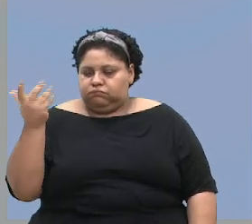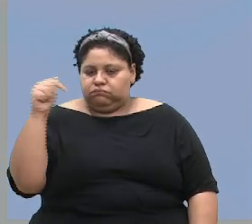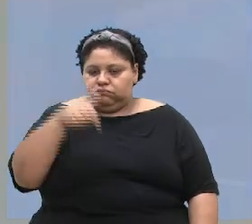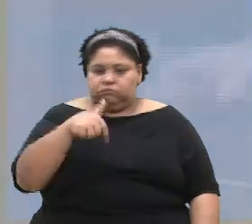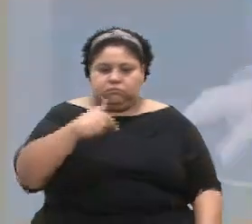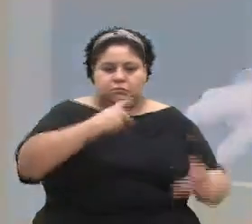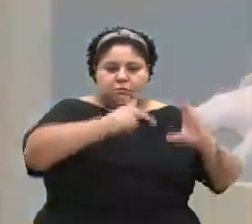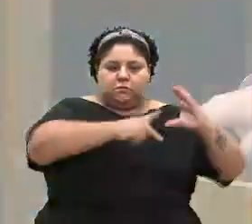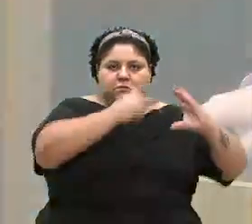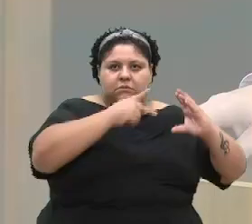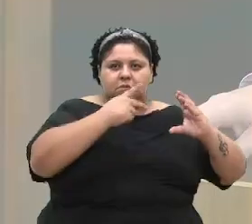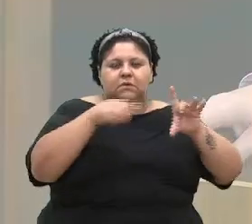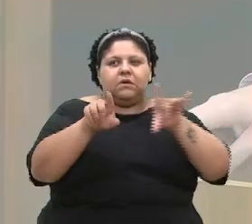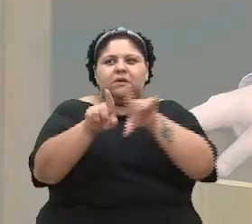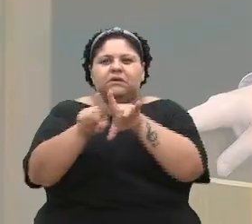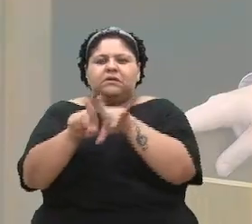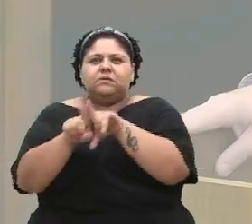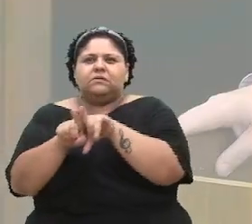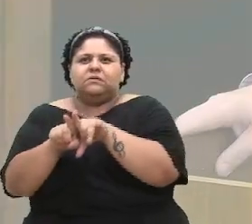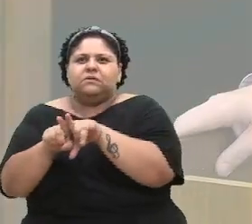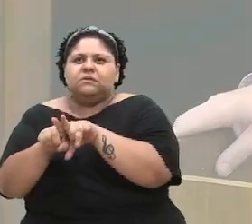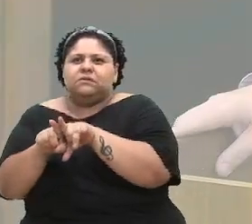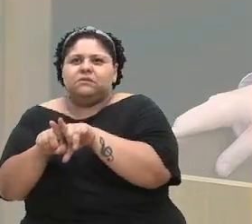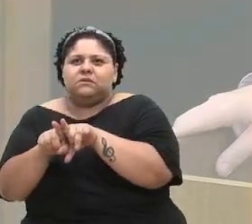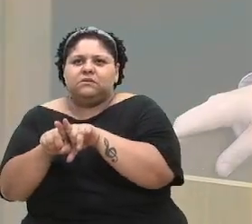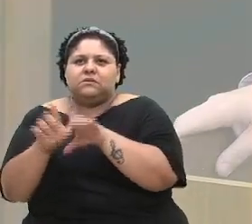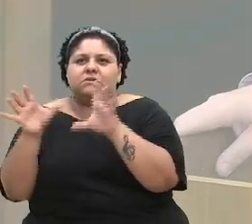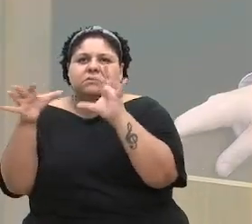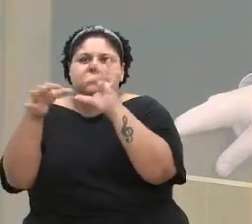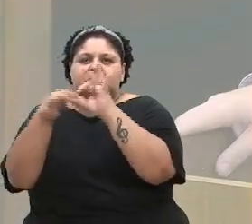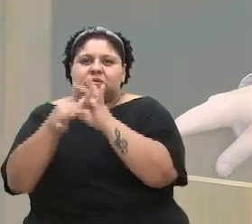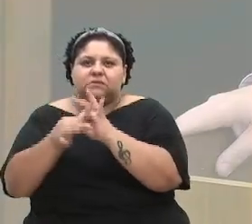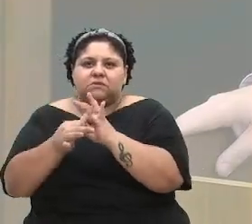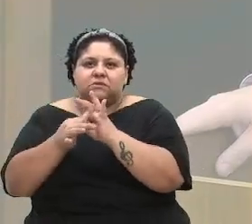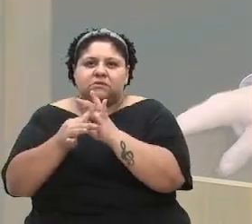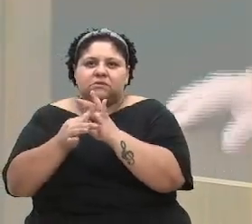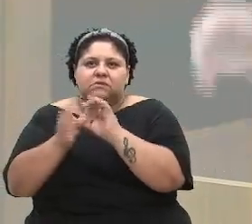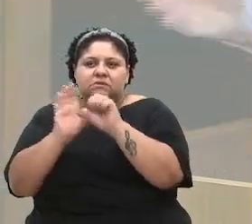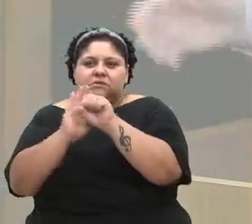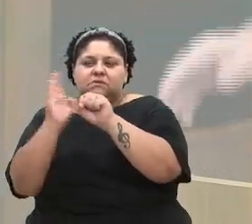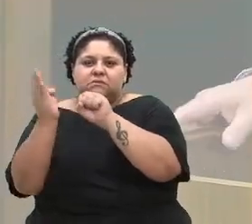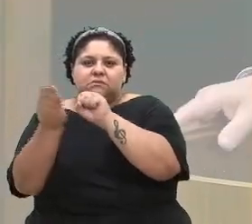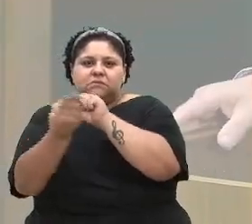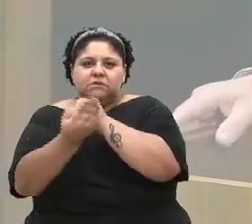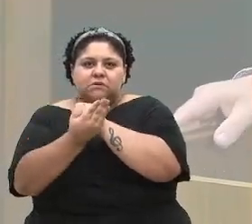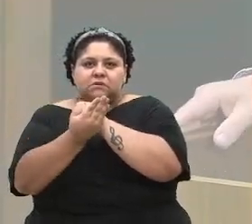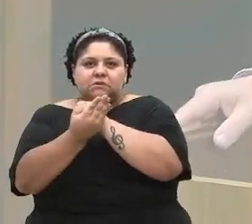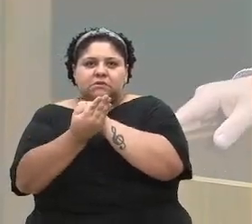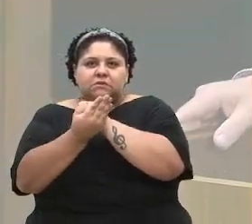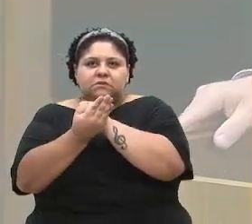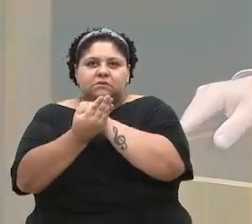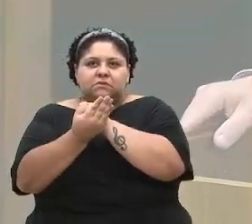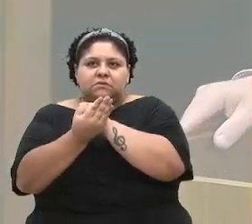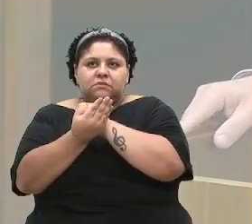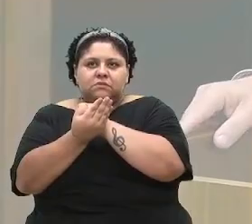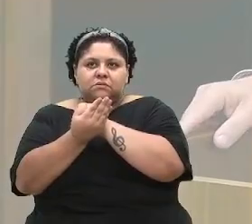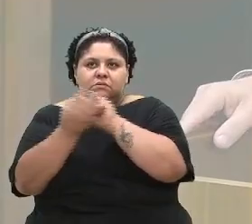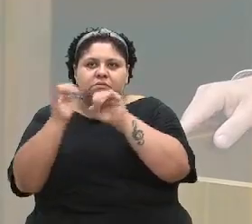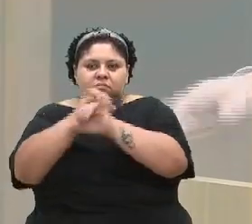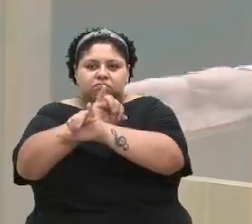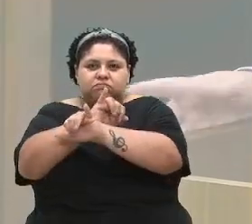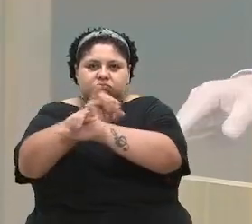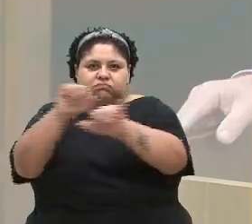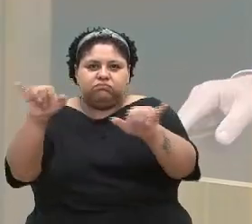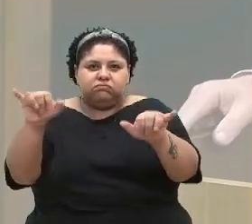Câmara de Vereadores e até mesmo na união das associações de bairros, levando este conhecimento aos